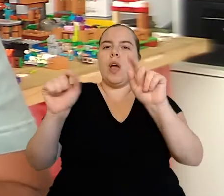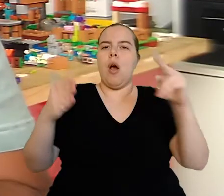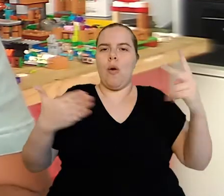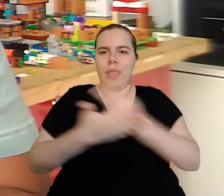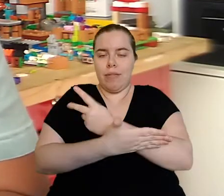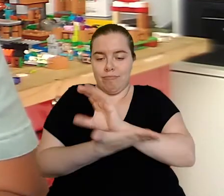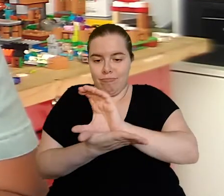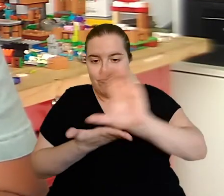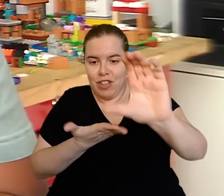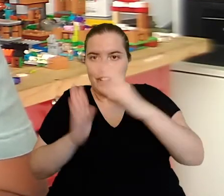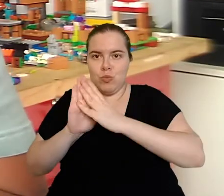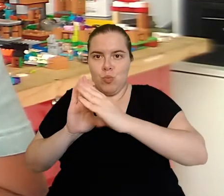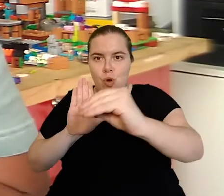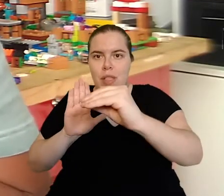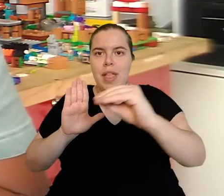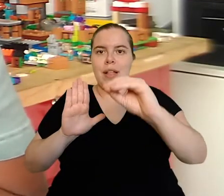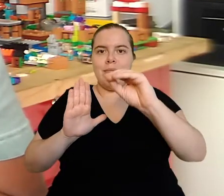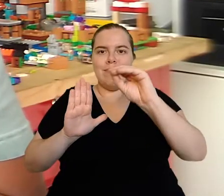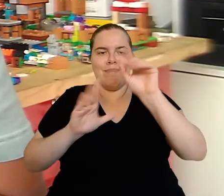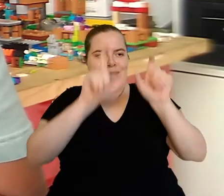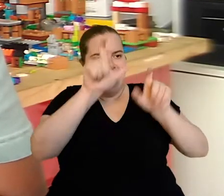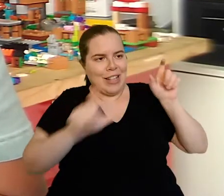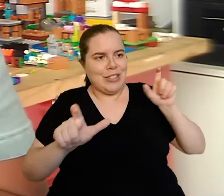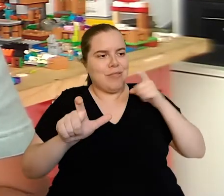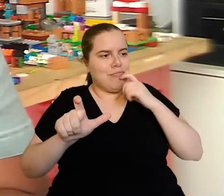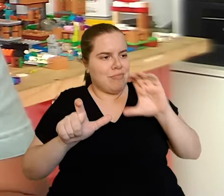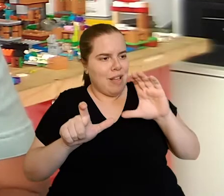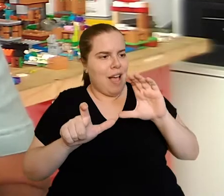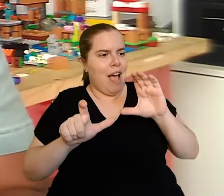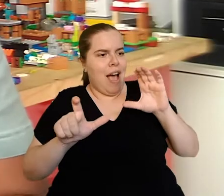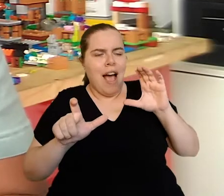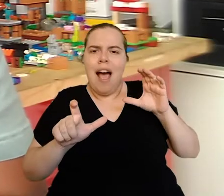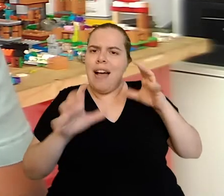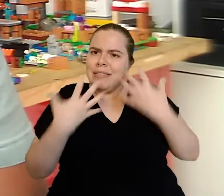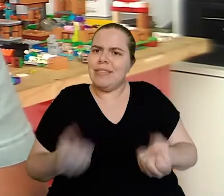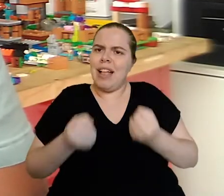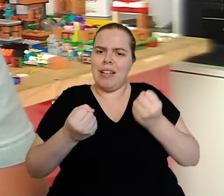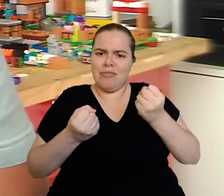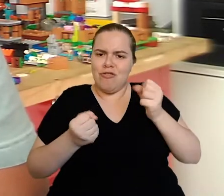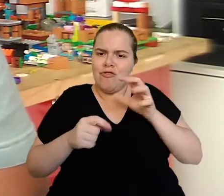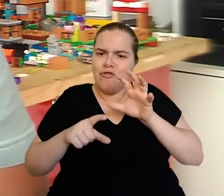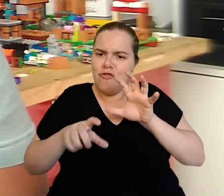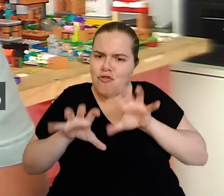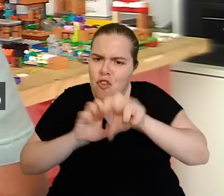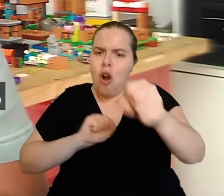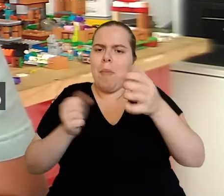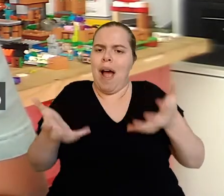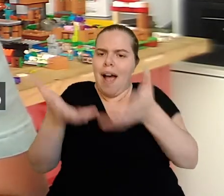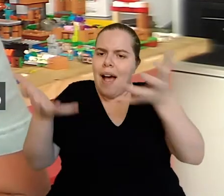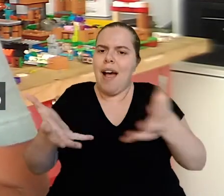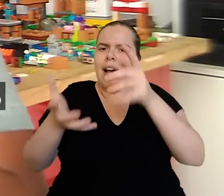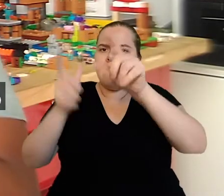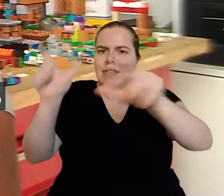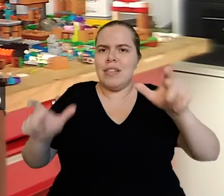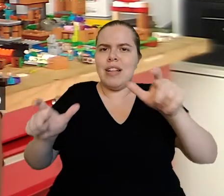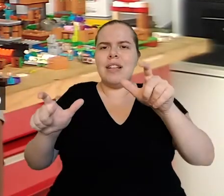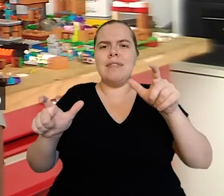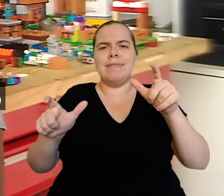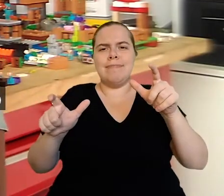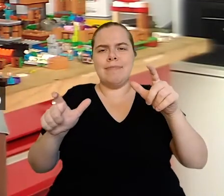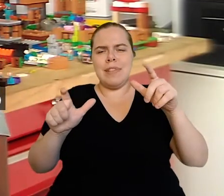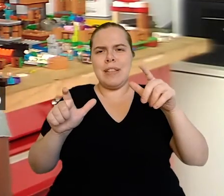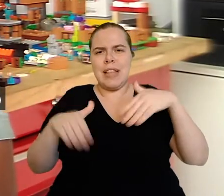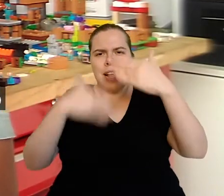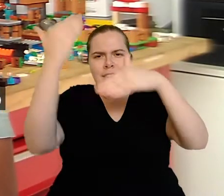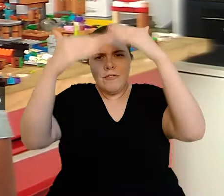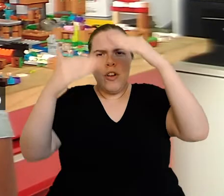investir nesse modelo em que as nossas pessoas abraçam o desafio de formar os novos que estão chegando nos permitiu tanto